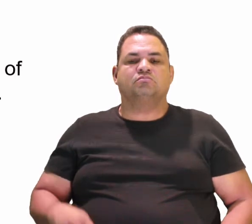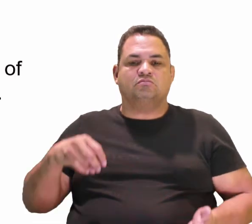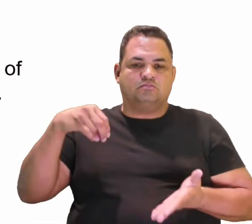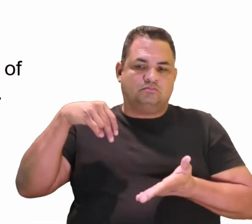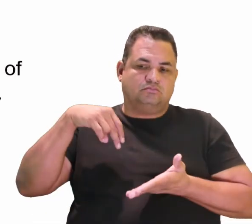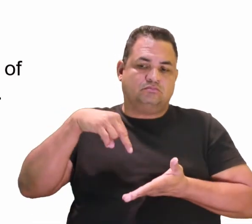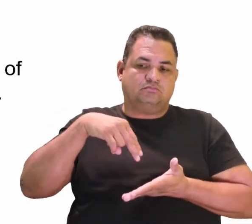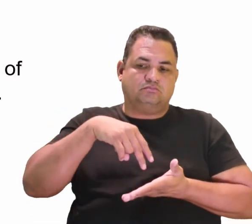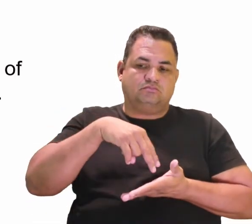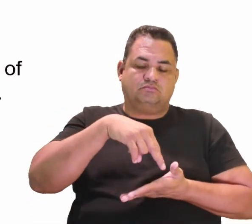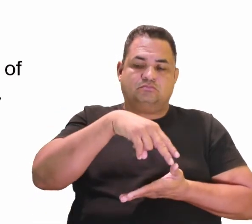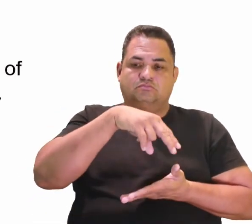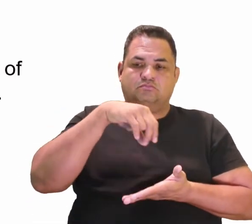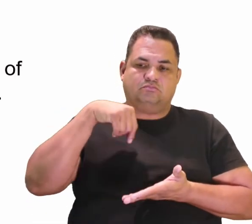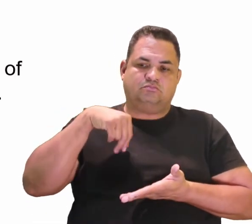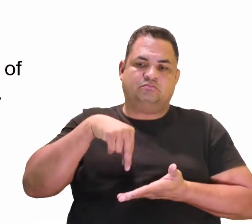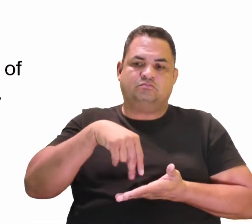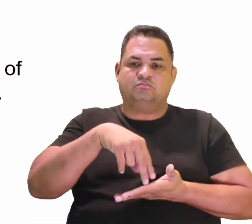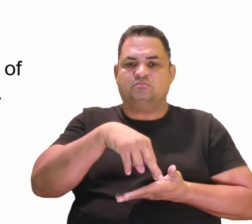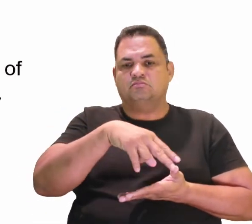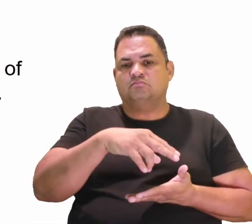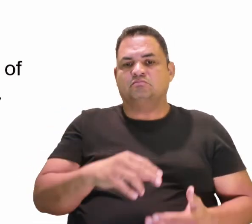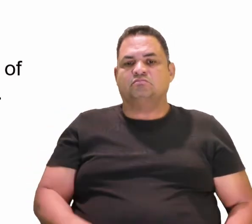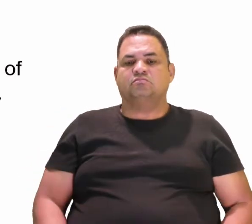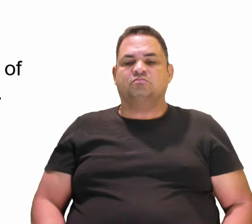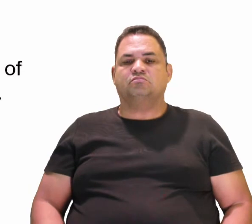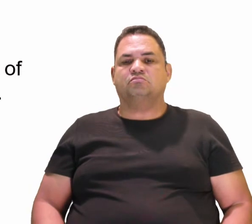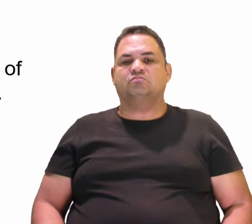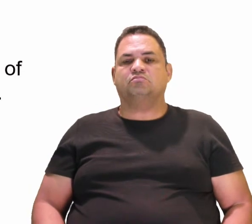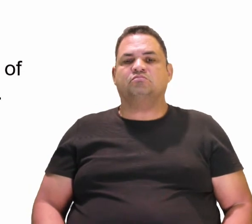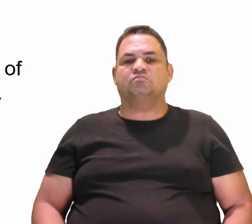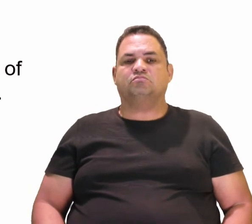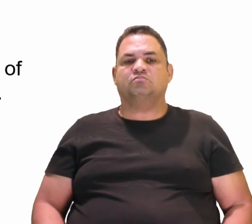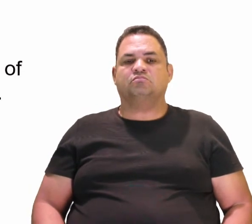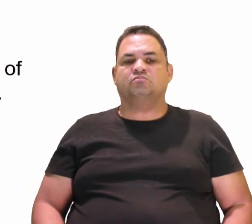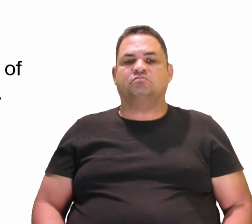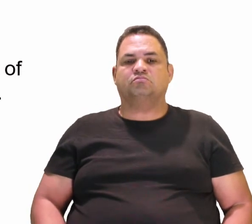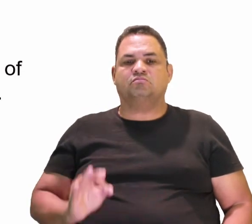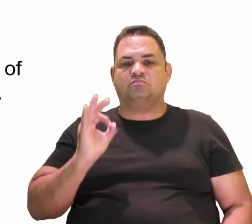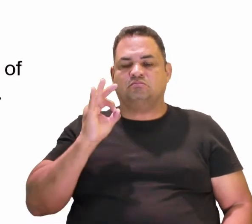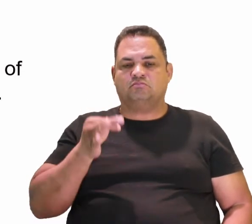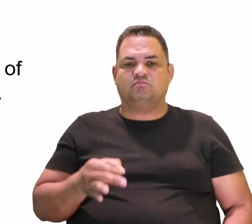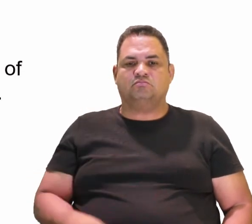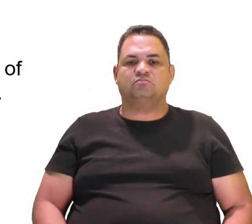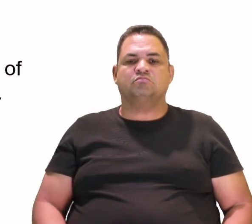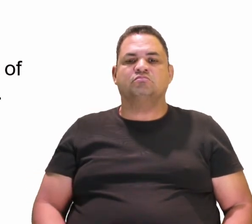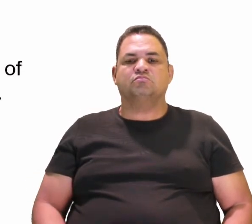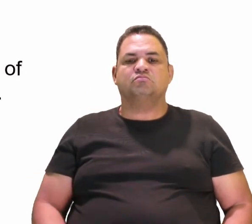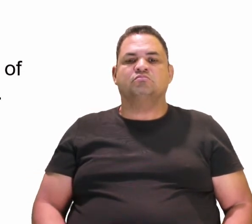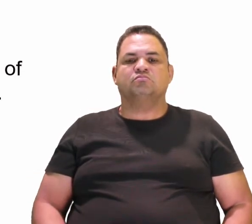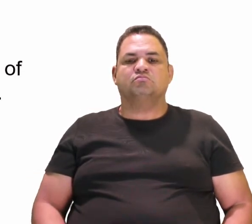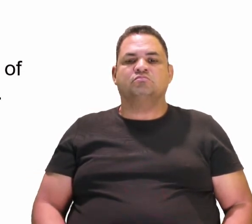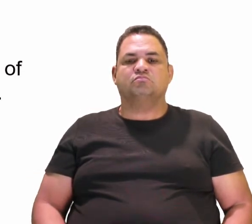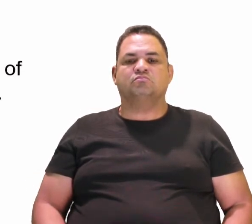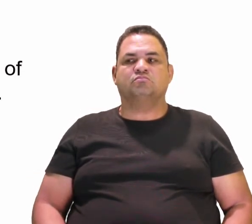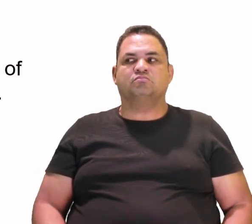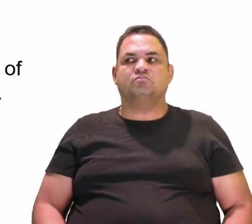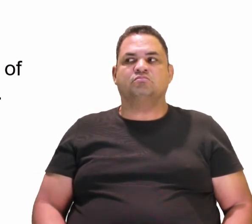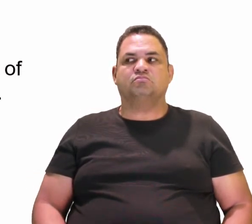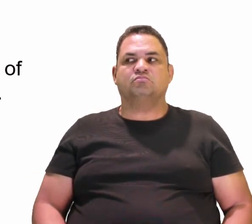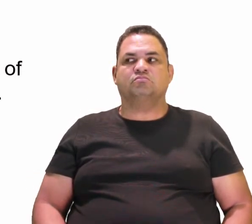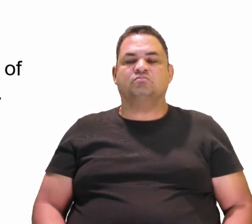caso caminhe, né? Caminhe, walk, correto? Com certeza. Tem a ver com a questão de